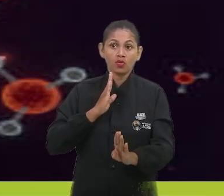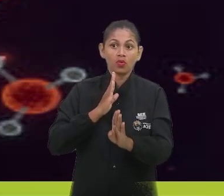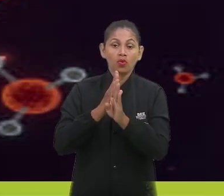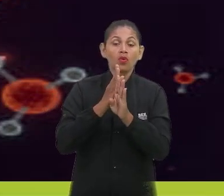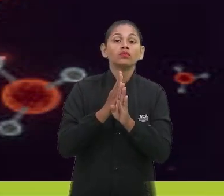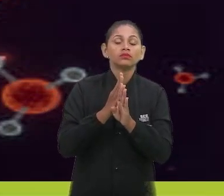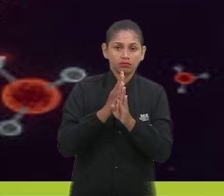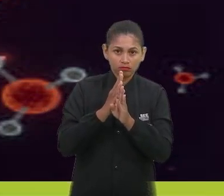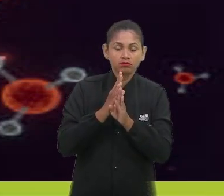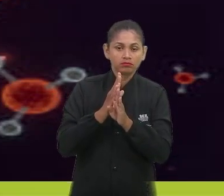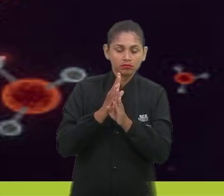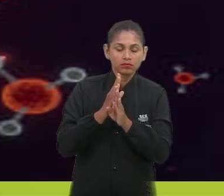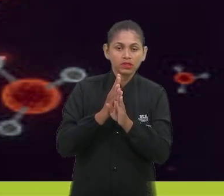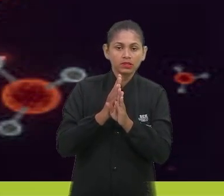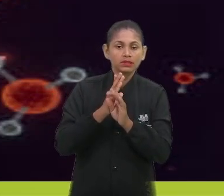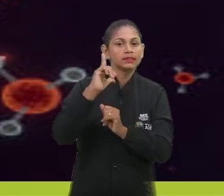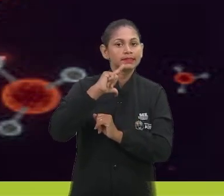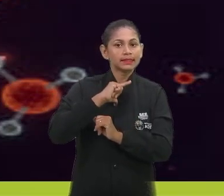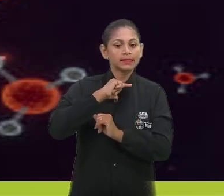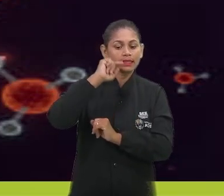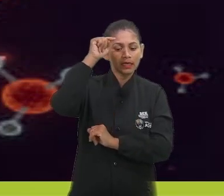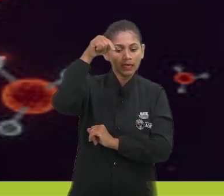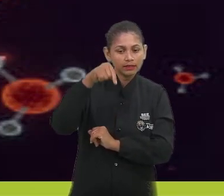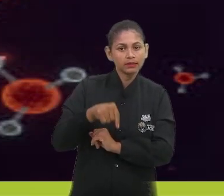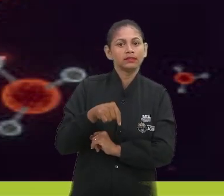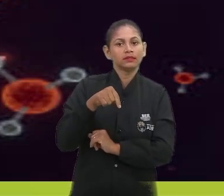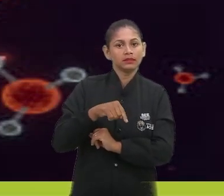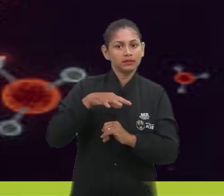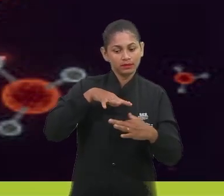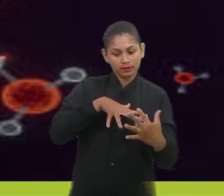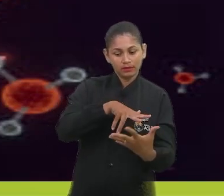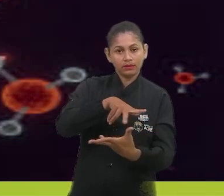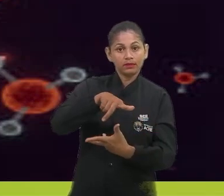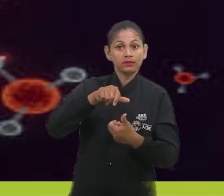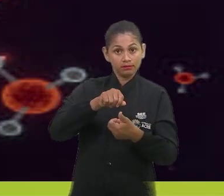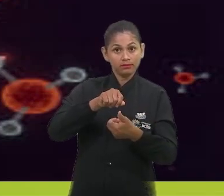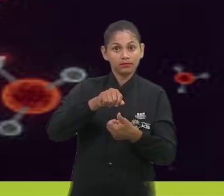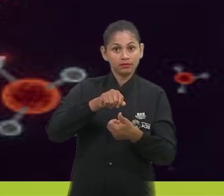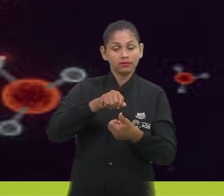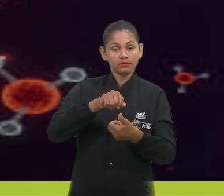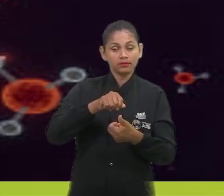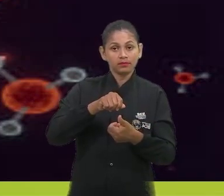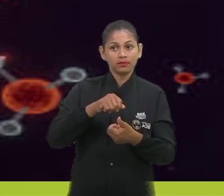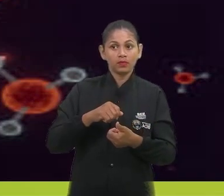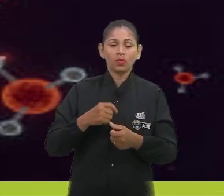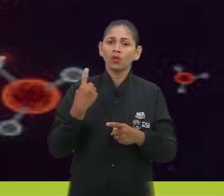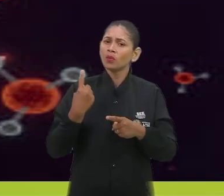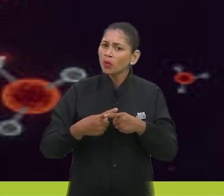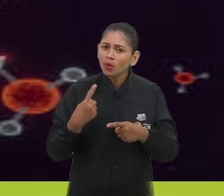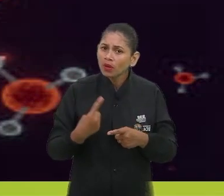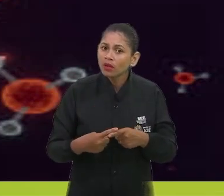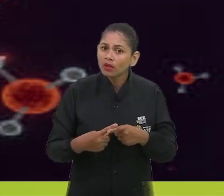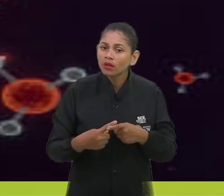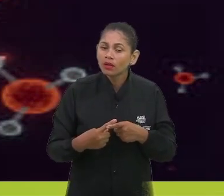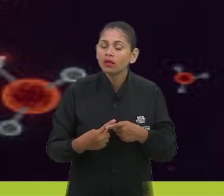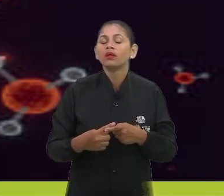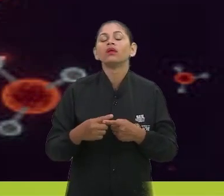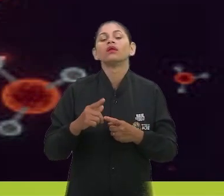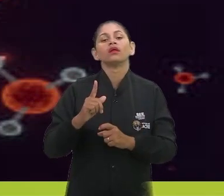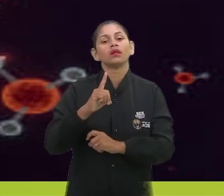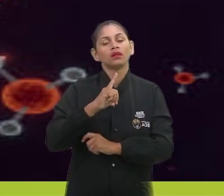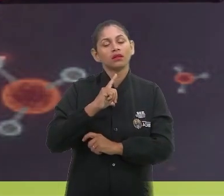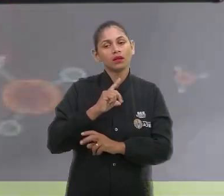vieram parar aqui na Terra, né? São compostos que vieram parar aqui na Terra. Por quê? Porque isso tem a ver com